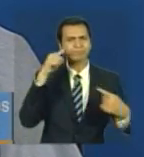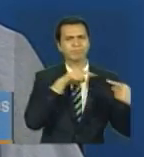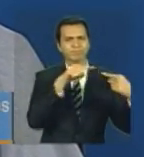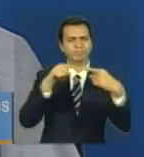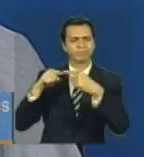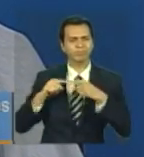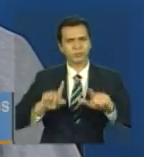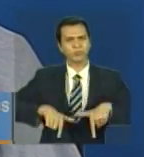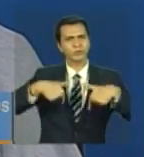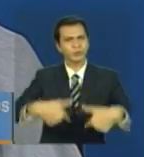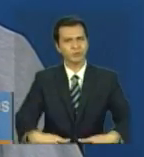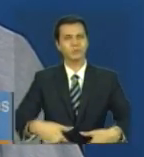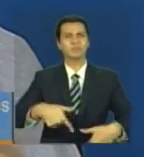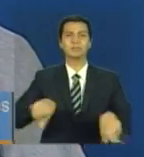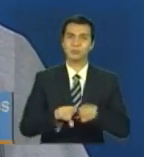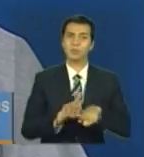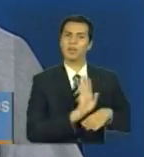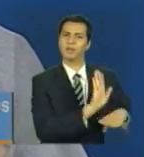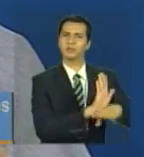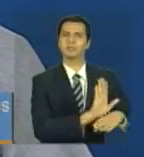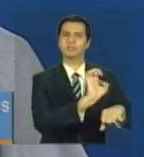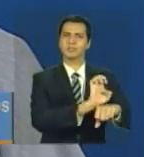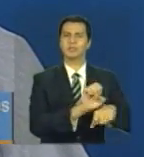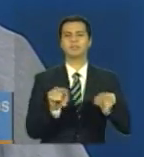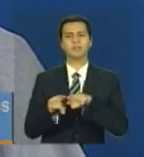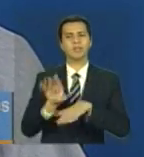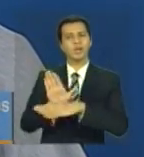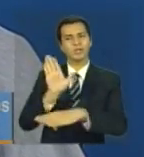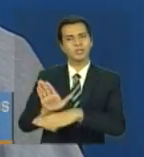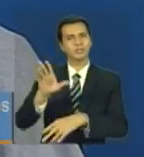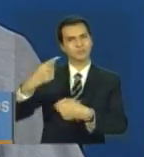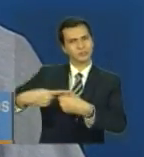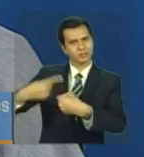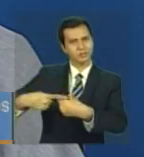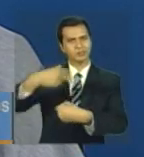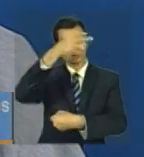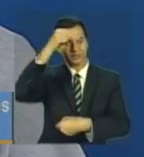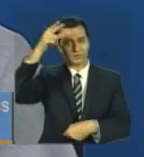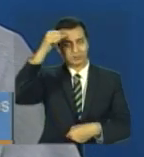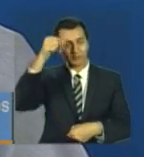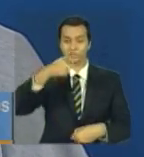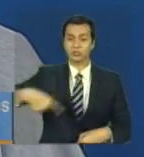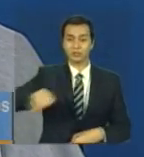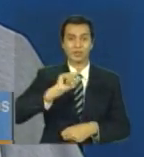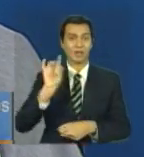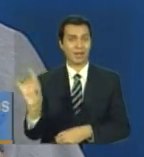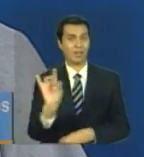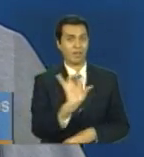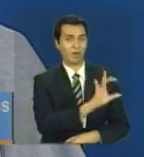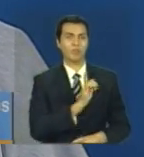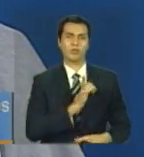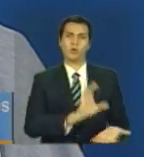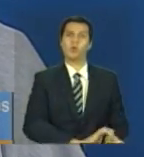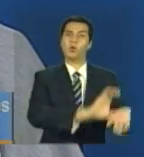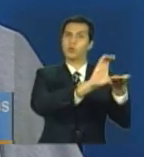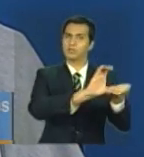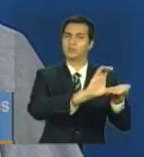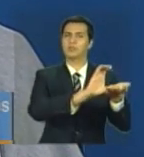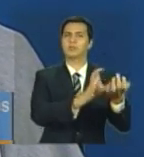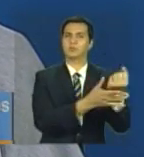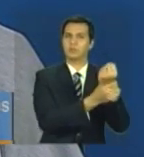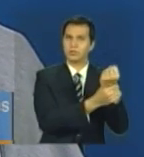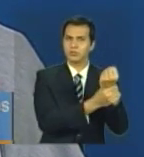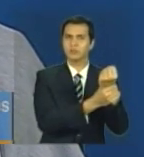nesse desafio maior da gestão e da construção, junto com seus conselhos municipais e estaduais de segurança alimentar. Então, é essencial que a Araras